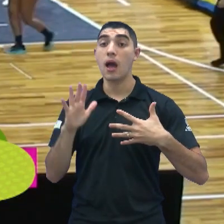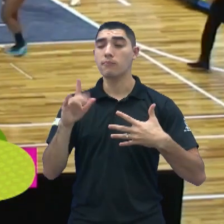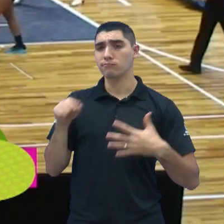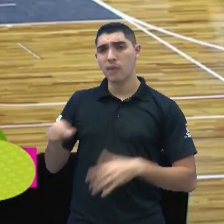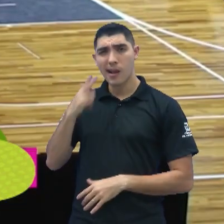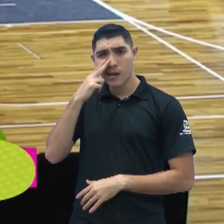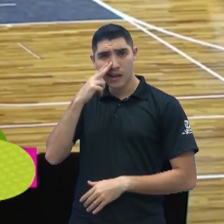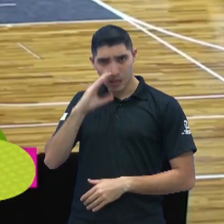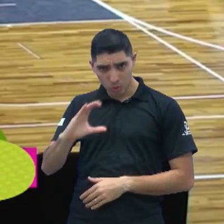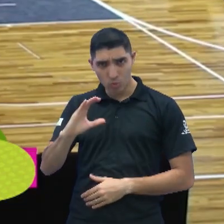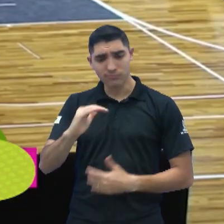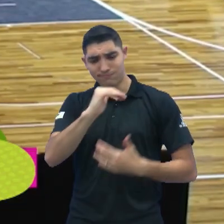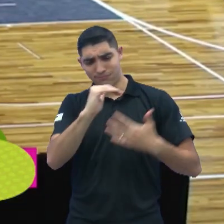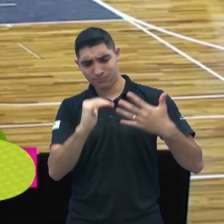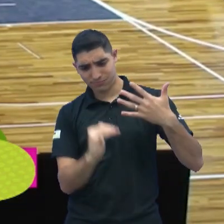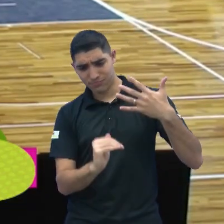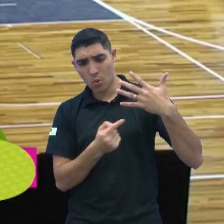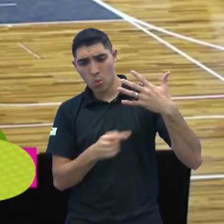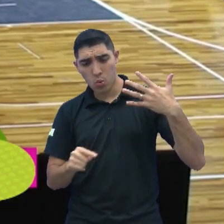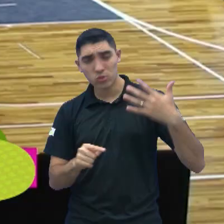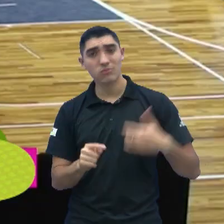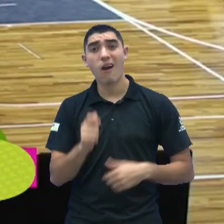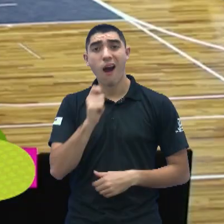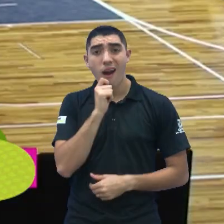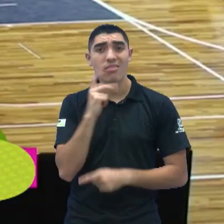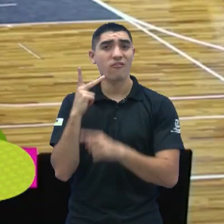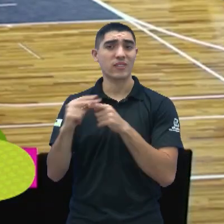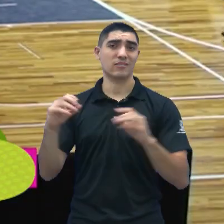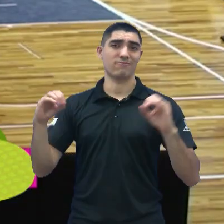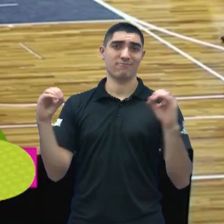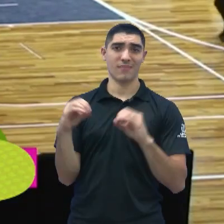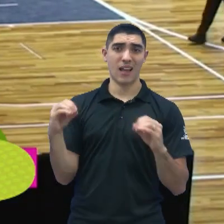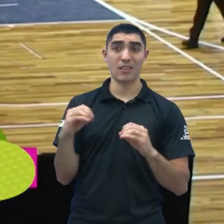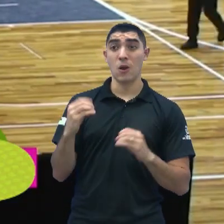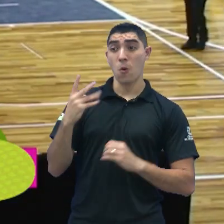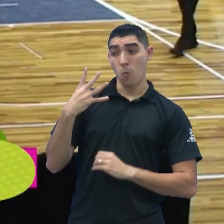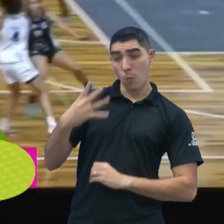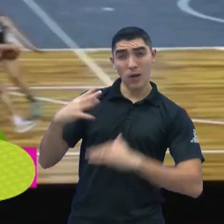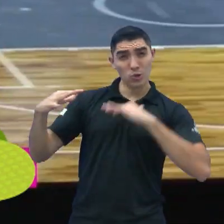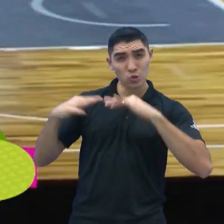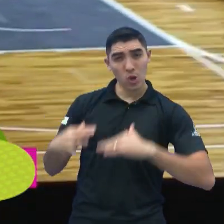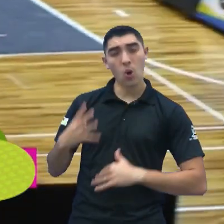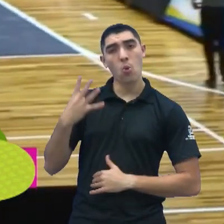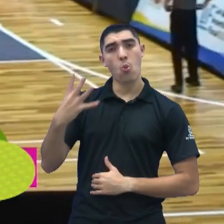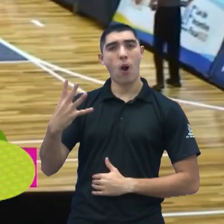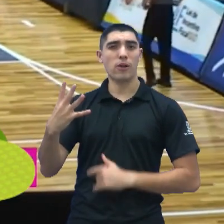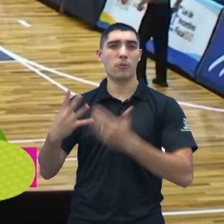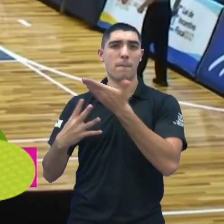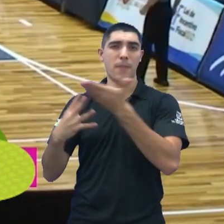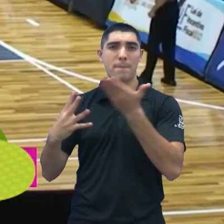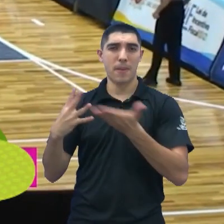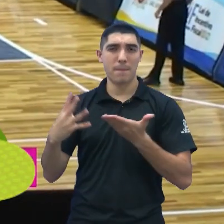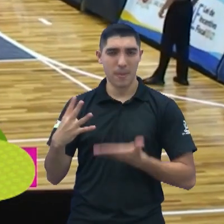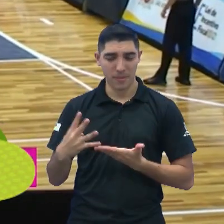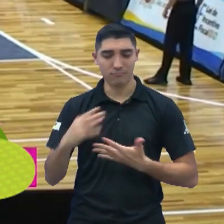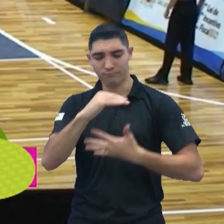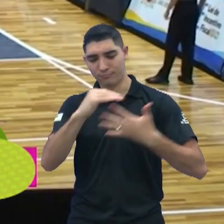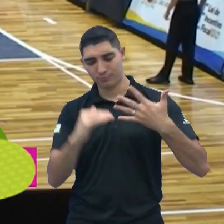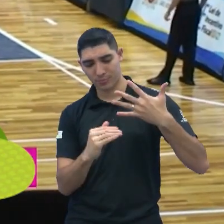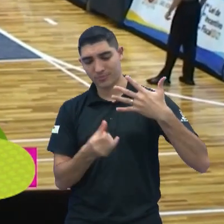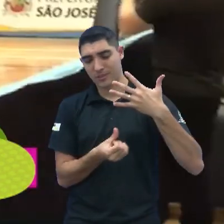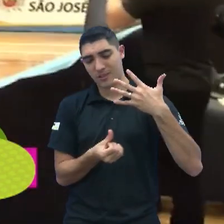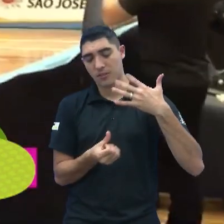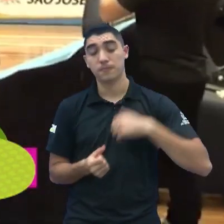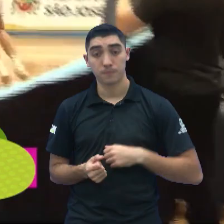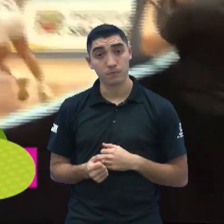vencer na competição e acumula 4 derrotas em 4 jogos e neste momento aparece na 6ª posição. Próxima partida do